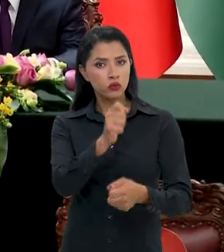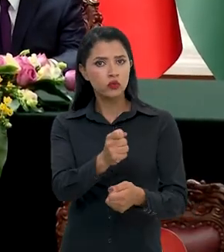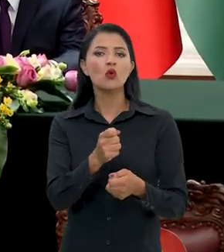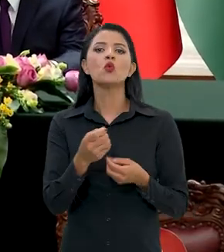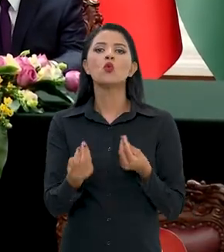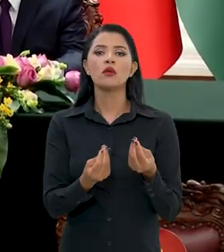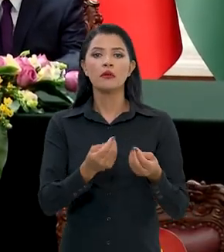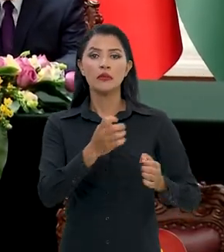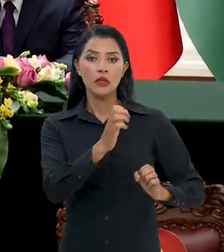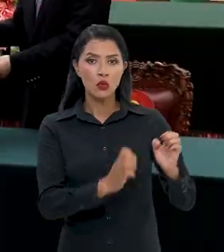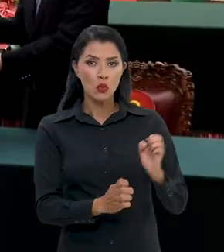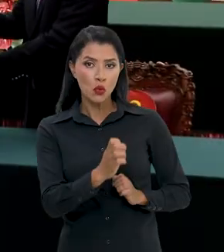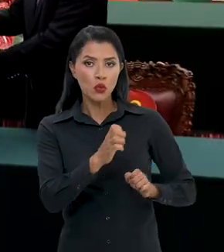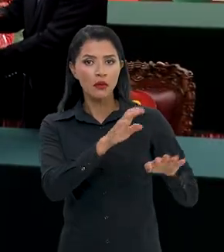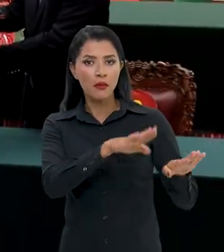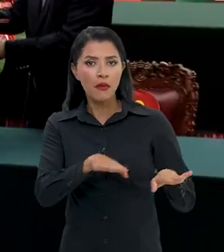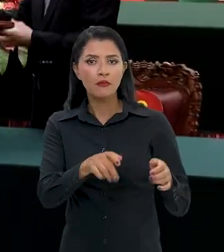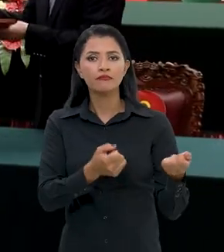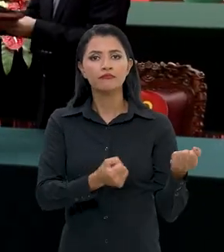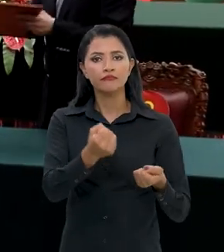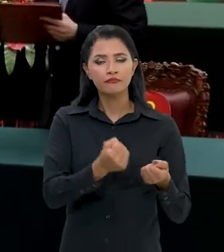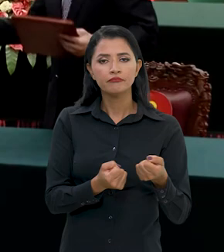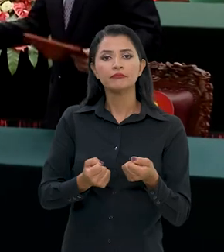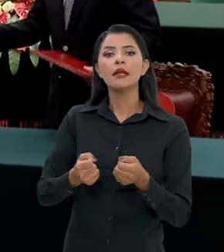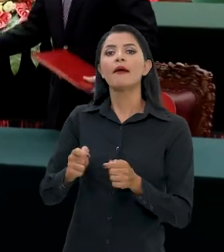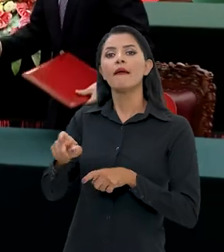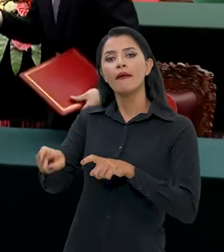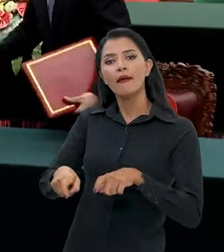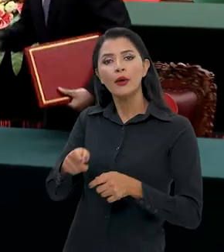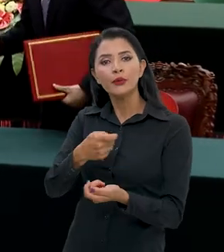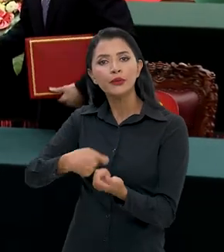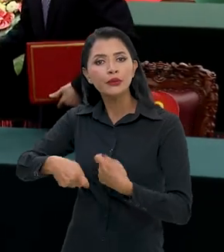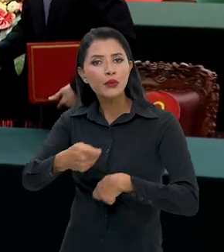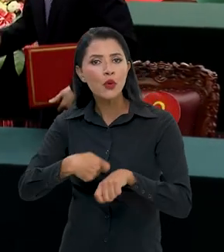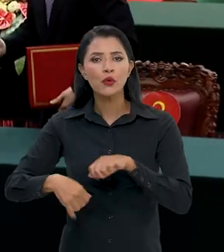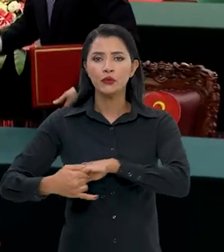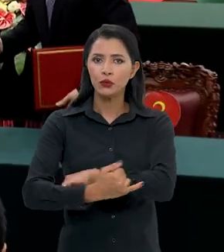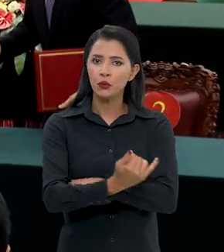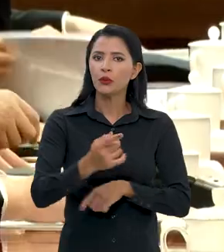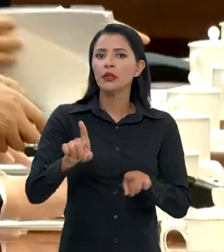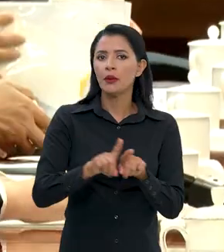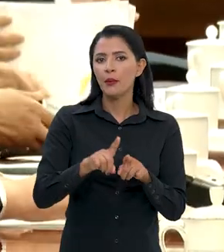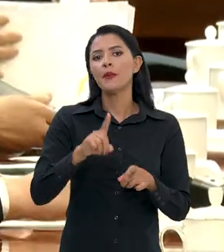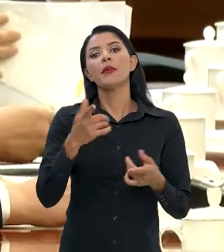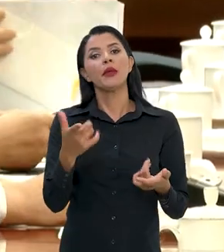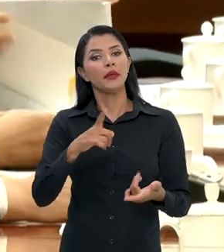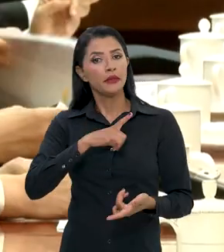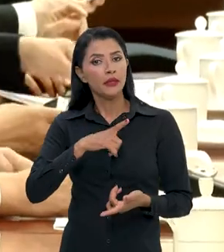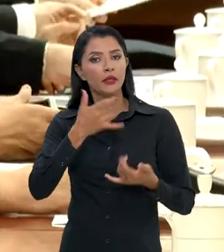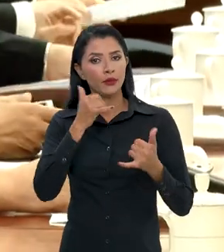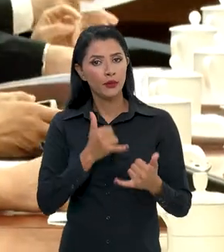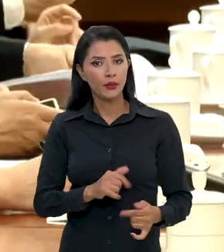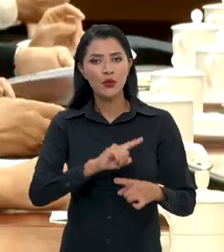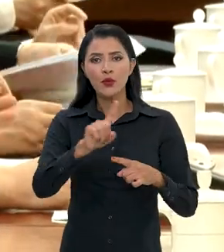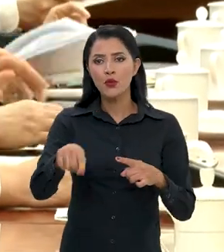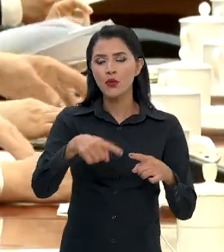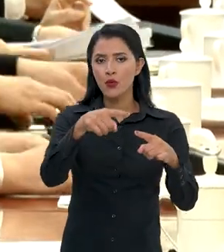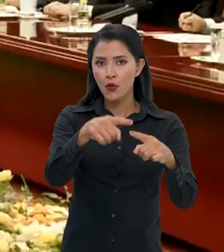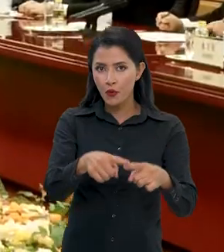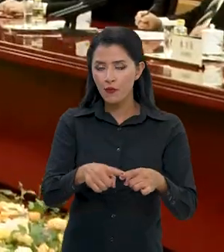para fortalecer a indústria automotiva, agronegócio e infraestrutura. A parceria inclui também áreas como